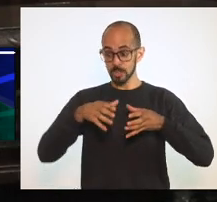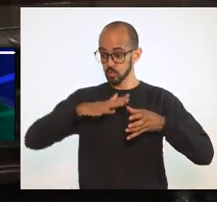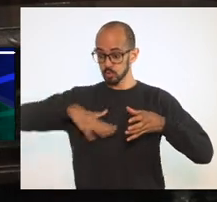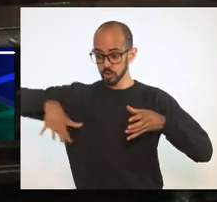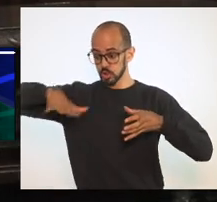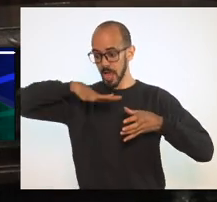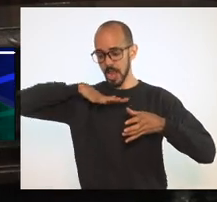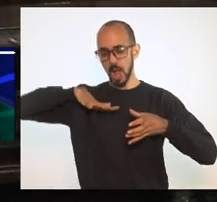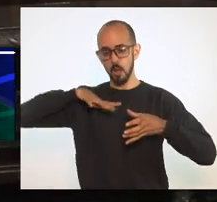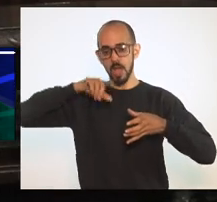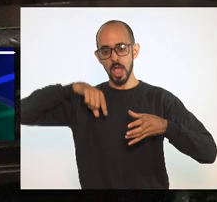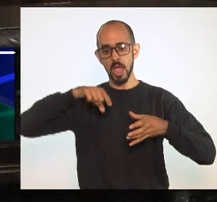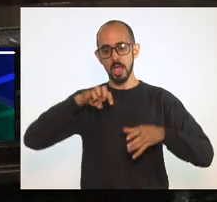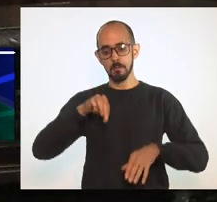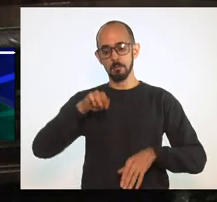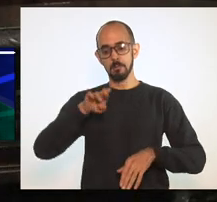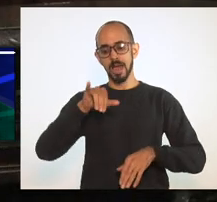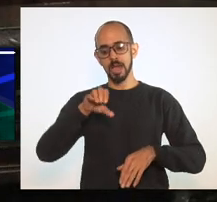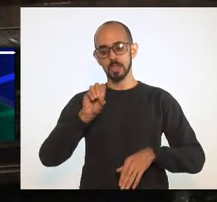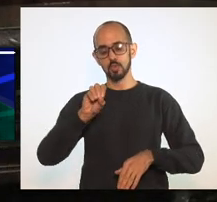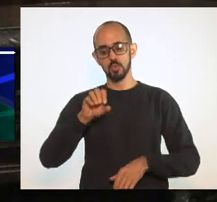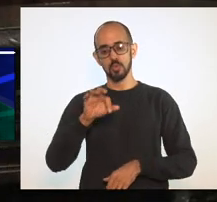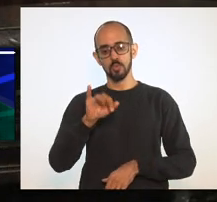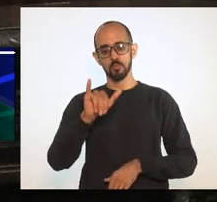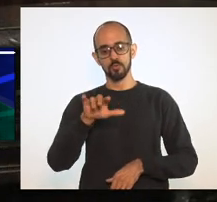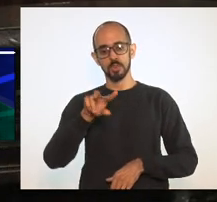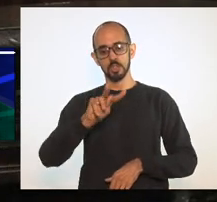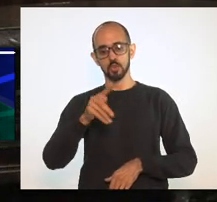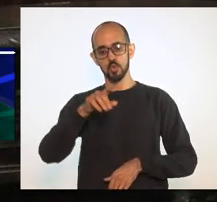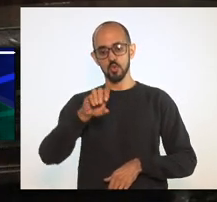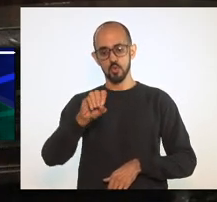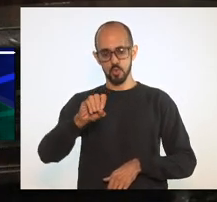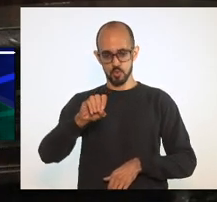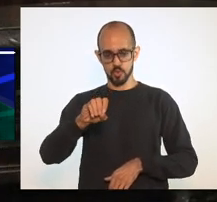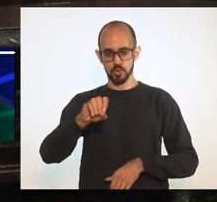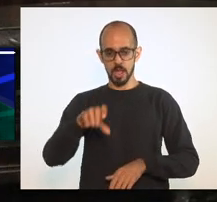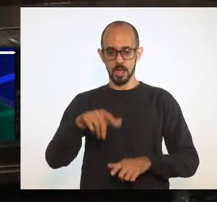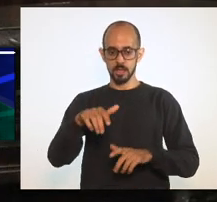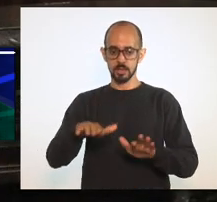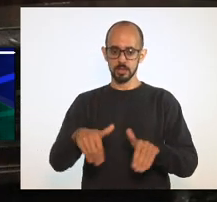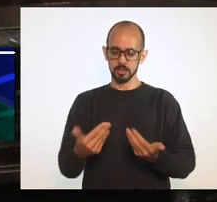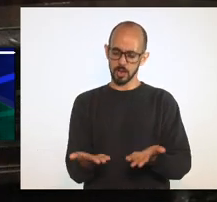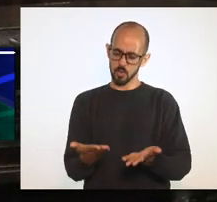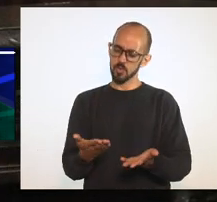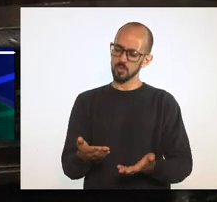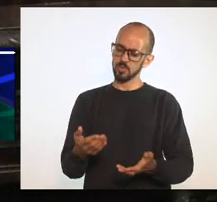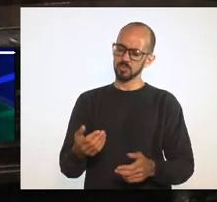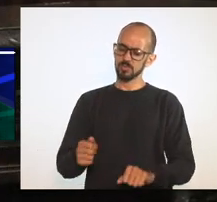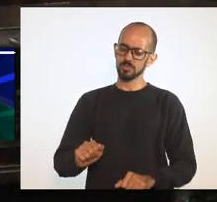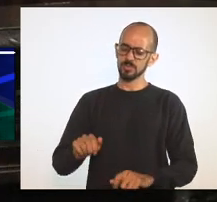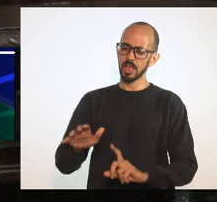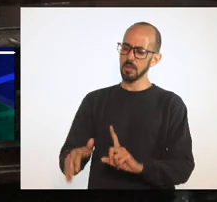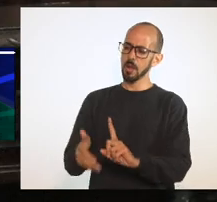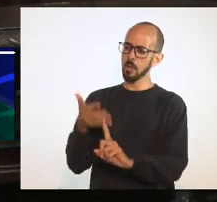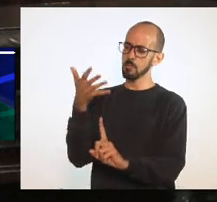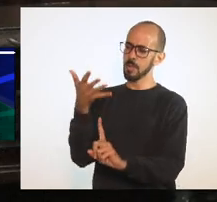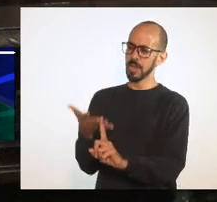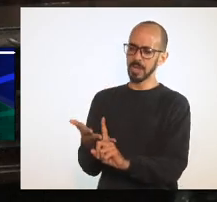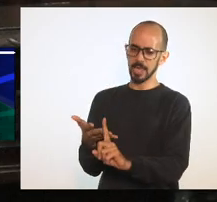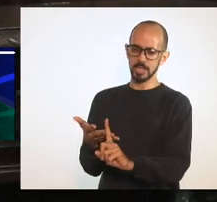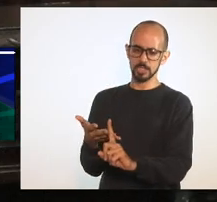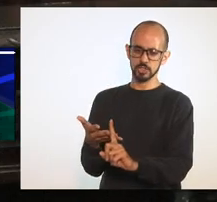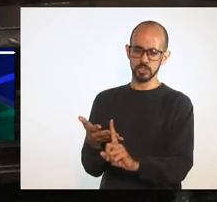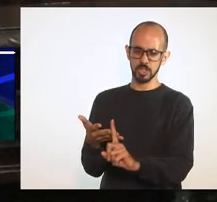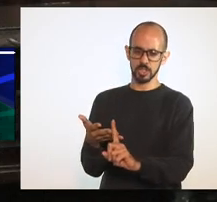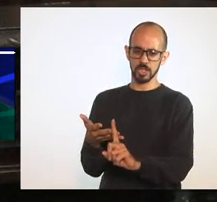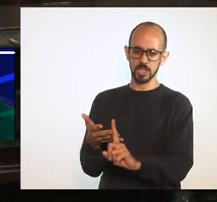para o futebol, mas para toda a sociedade. Então fica o registro, Vossa Excelência faz muito bem em homenagear o maior símbolo do